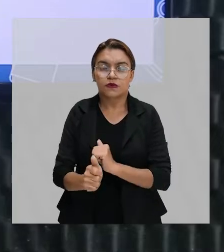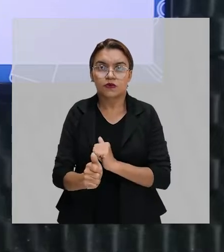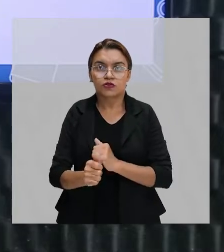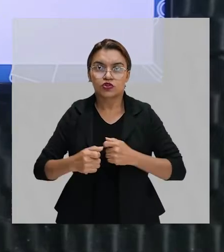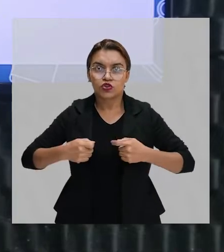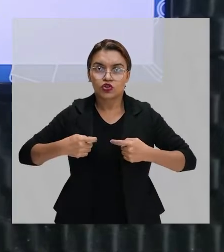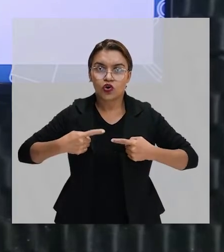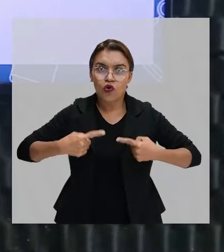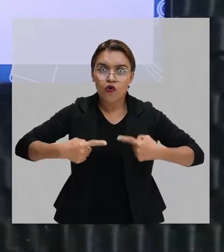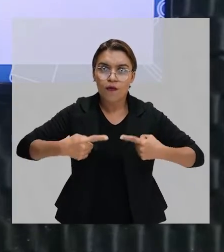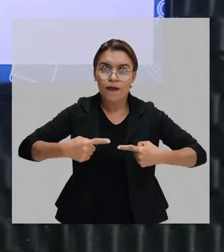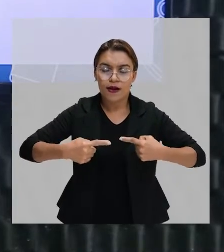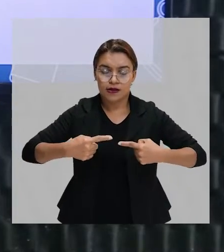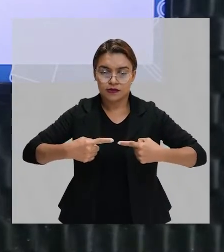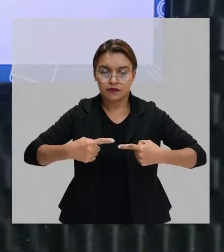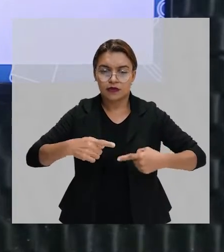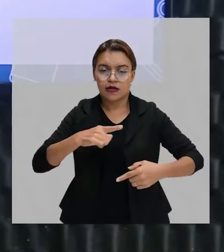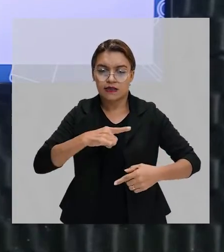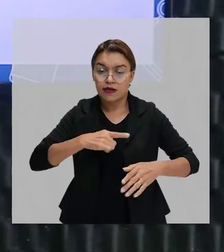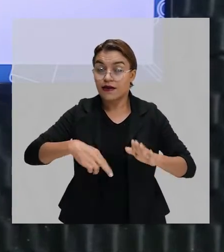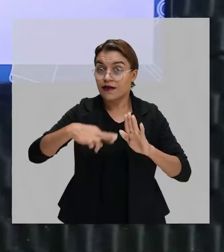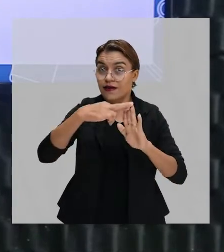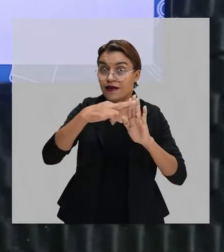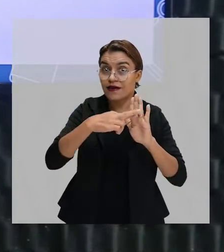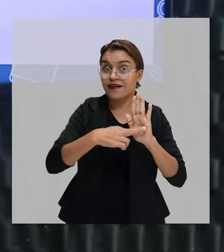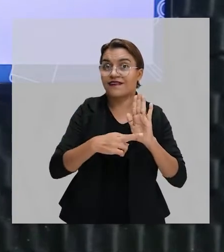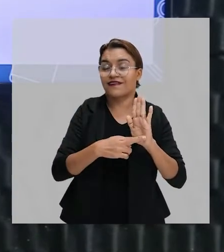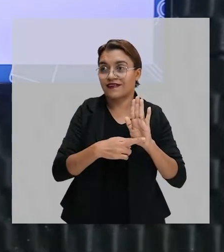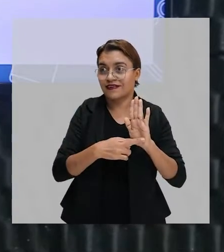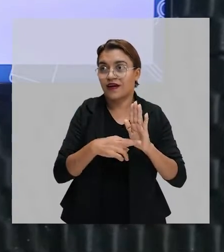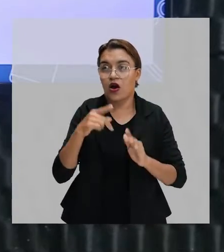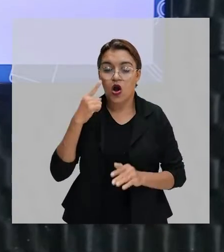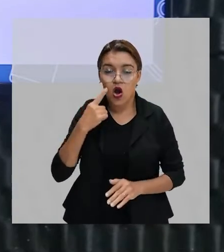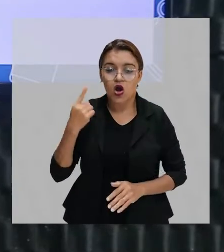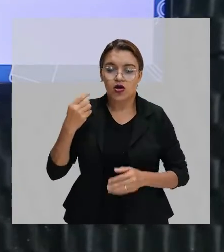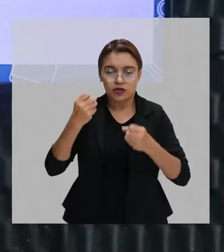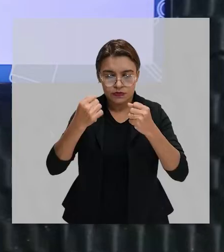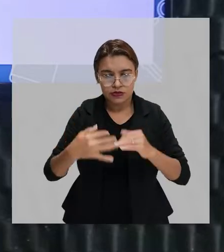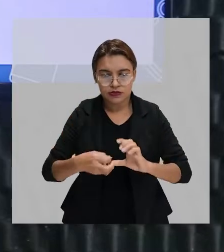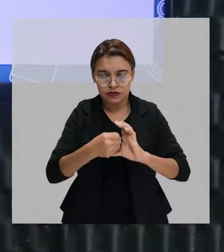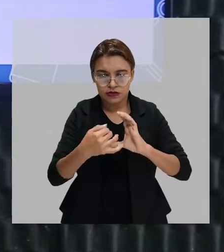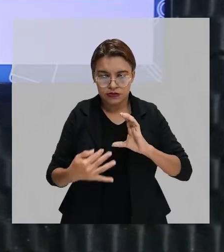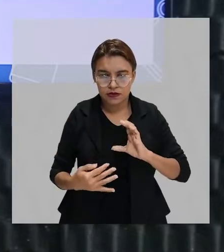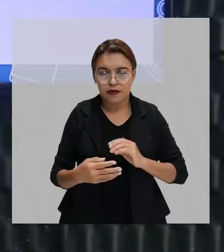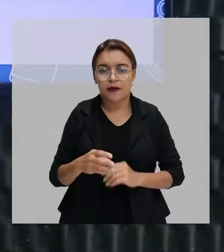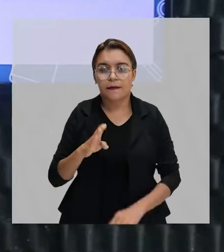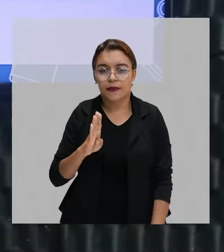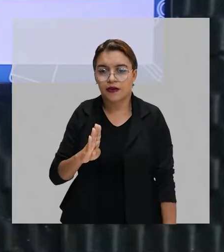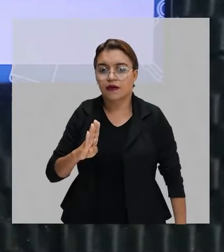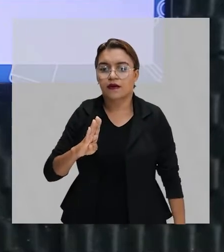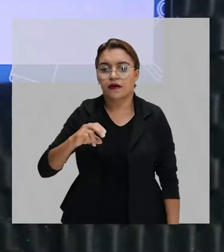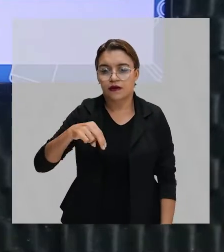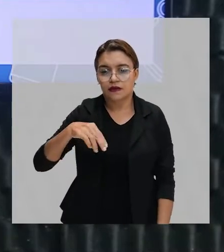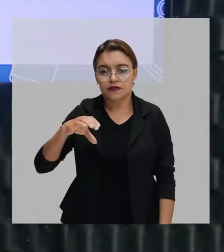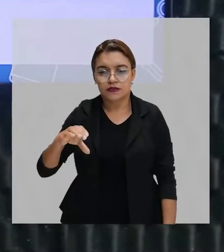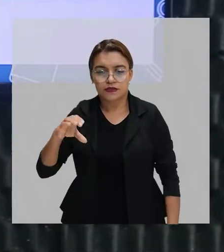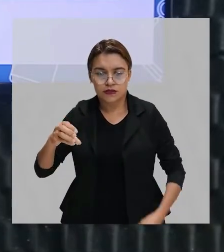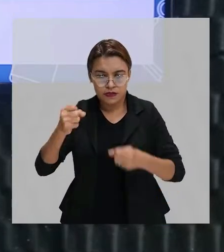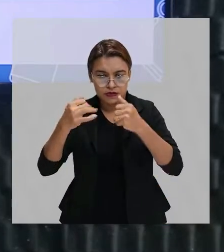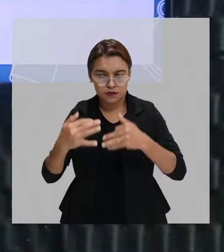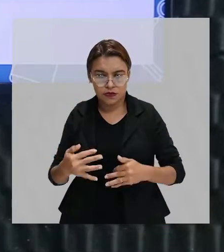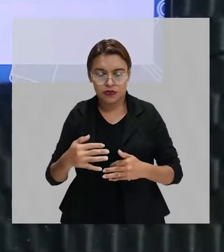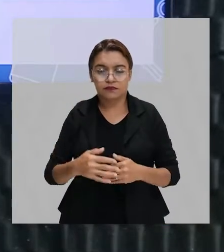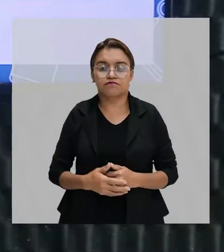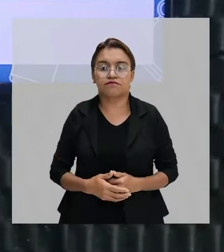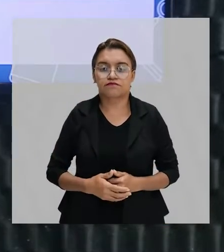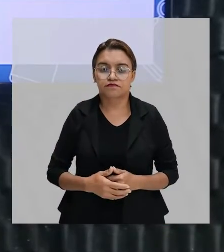combate Então existe aquelas regras e tá dentro da classificação aqui também na nossa bncc os esports com baixo o